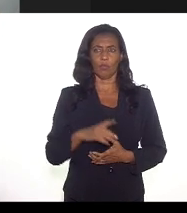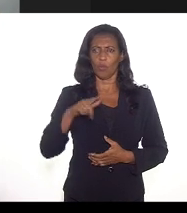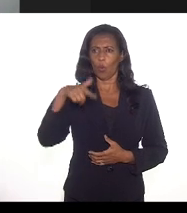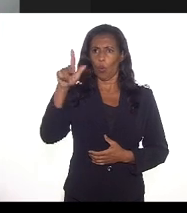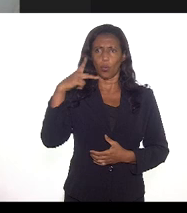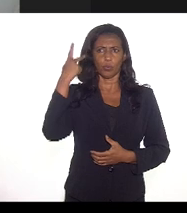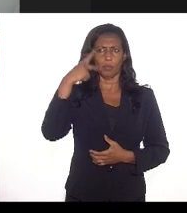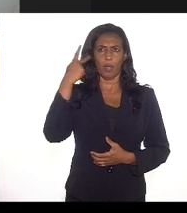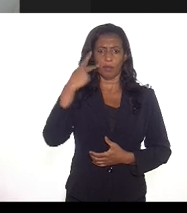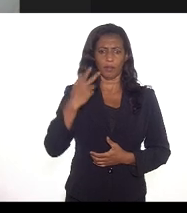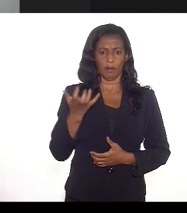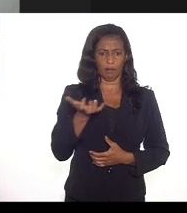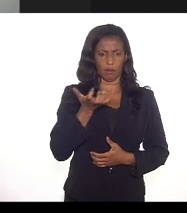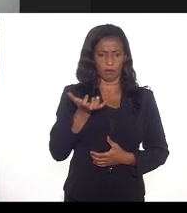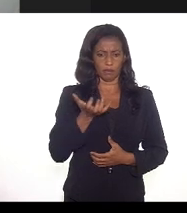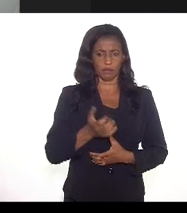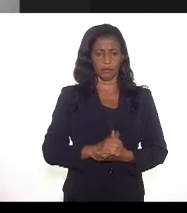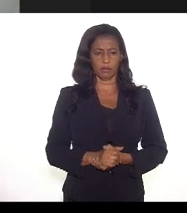parlamentar?